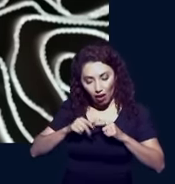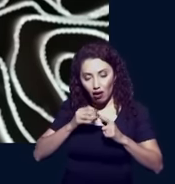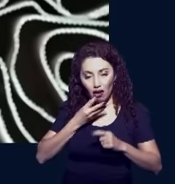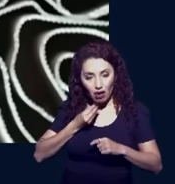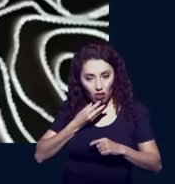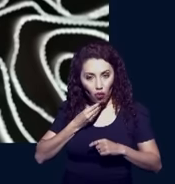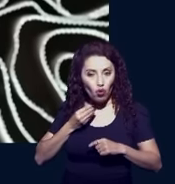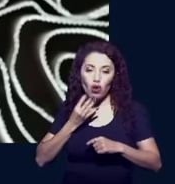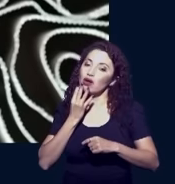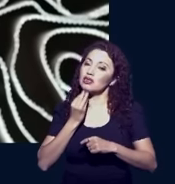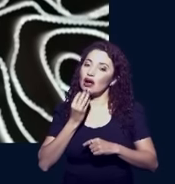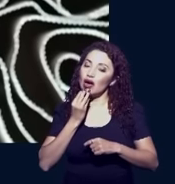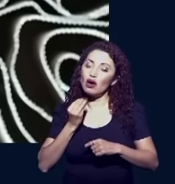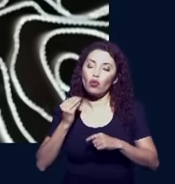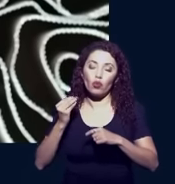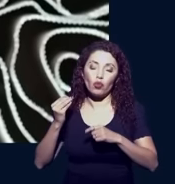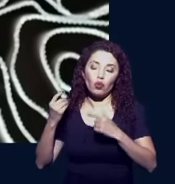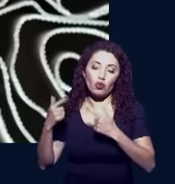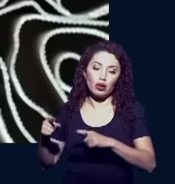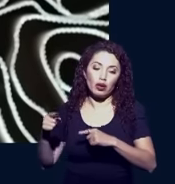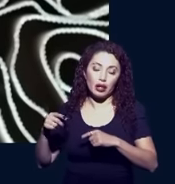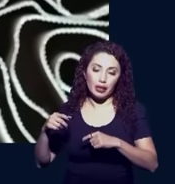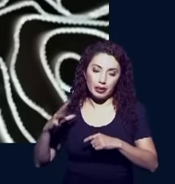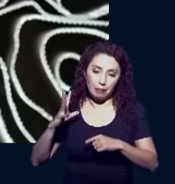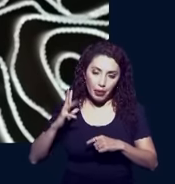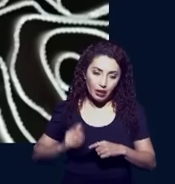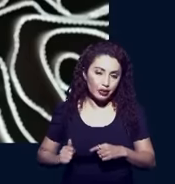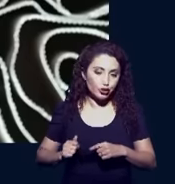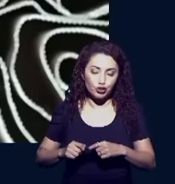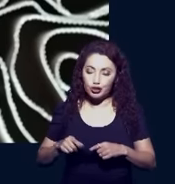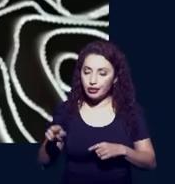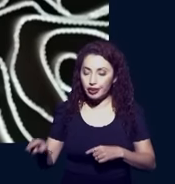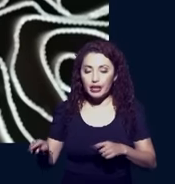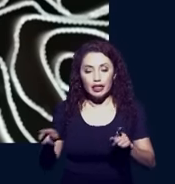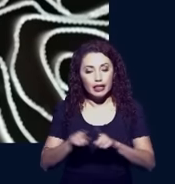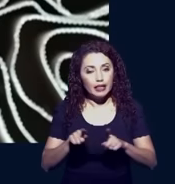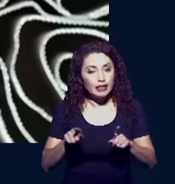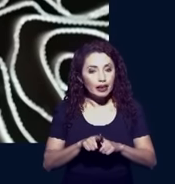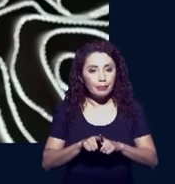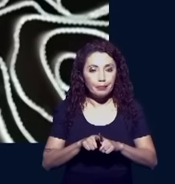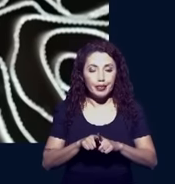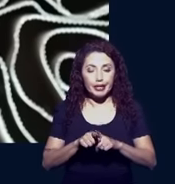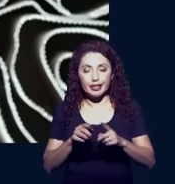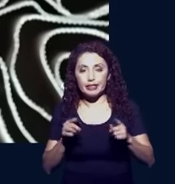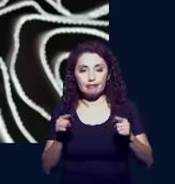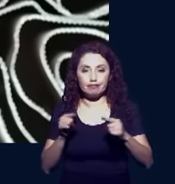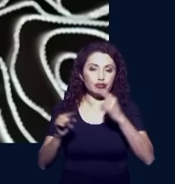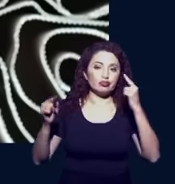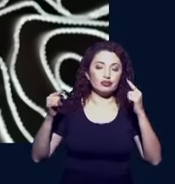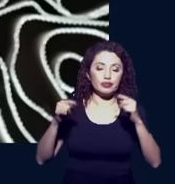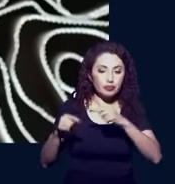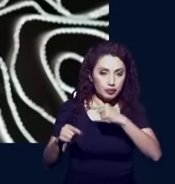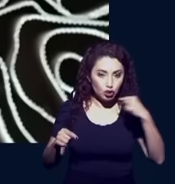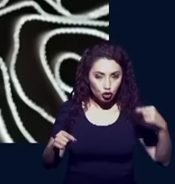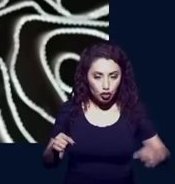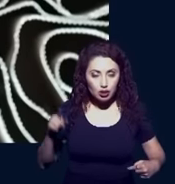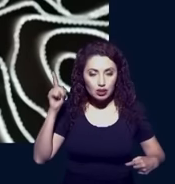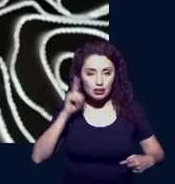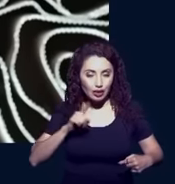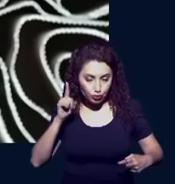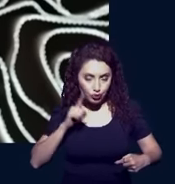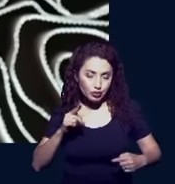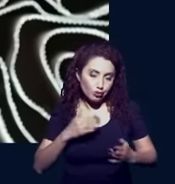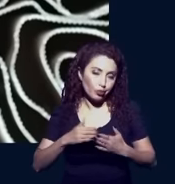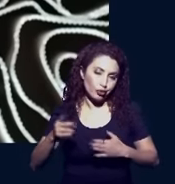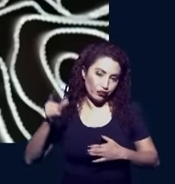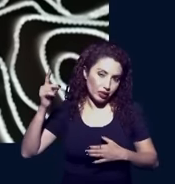ataque terrorista terrível e essa tensão latente entre China e Estados Unidos que já vende de algum tempo obviamente que tudo